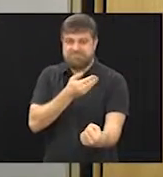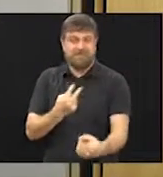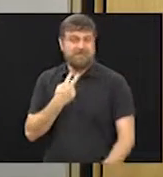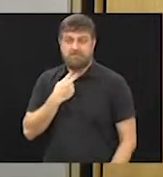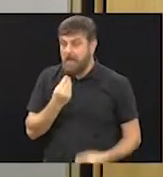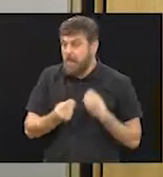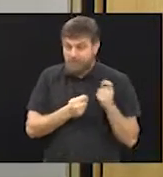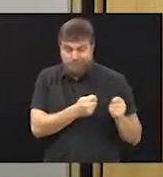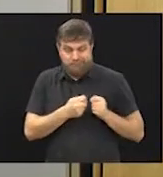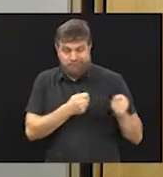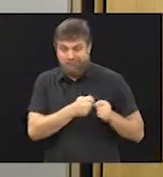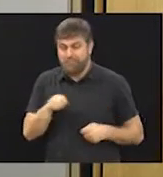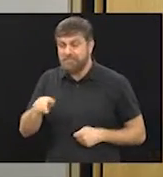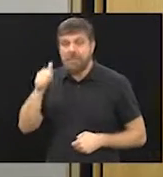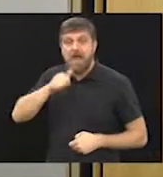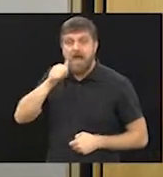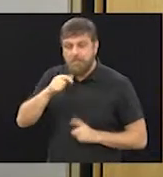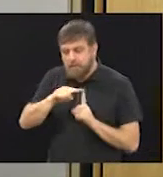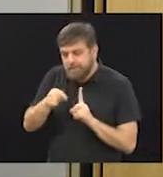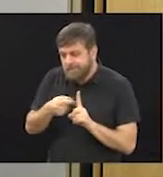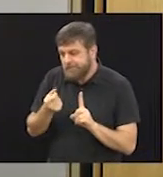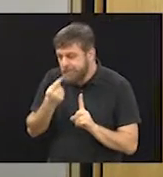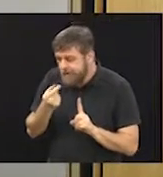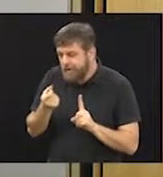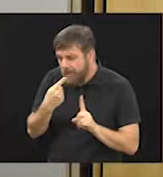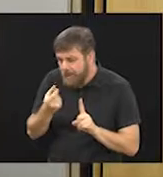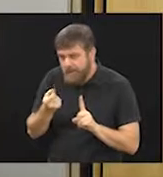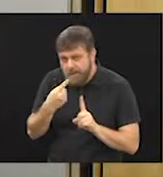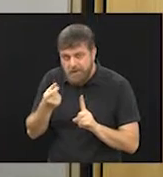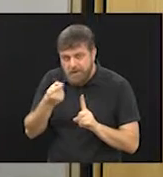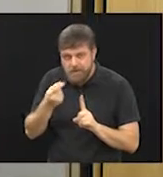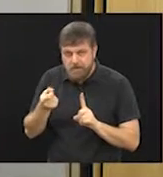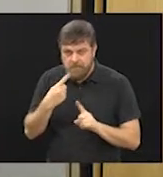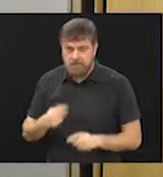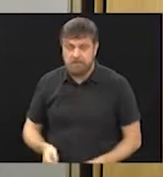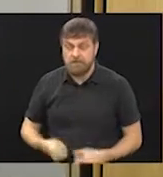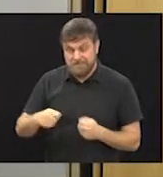pode controlar enquanto você não retirar